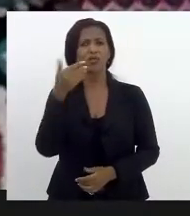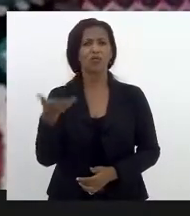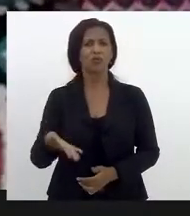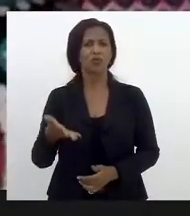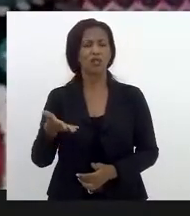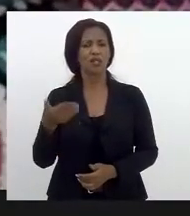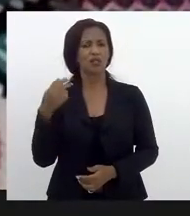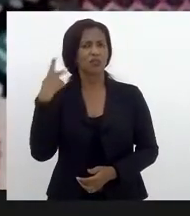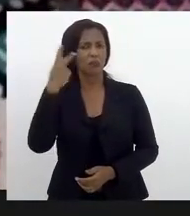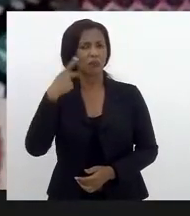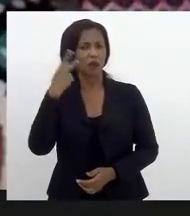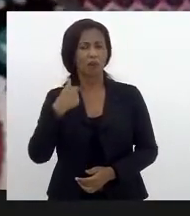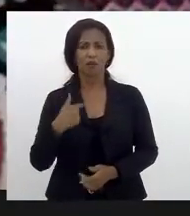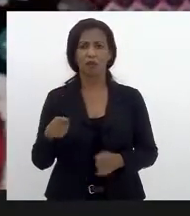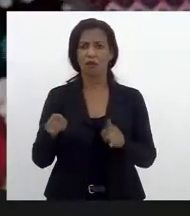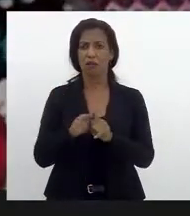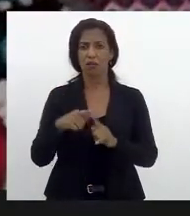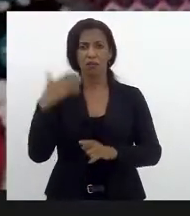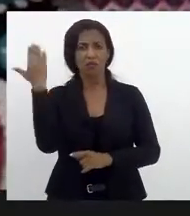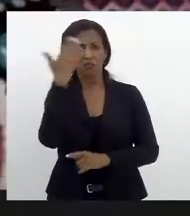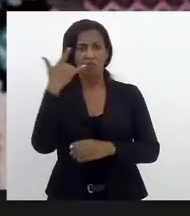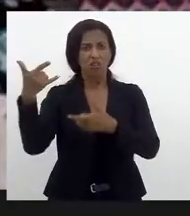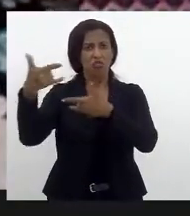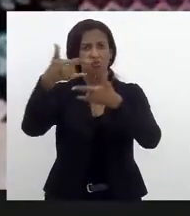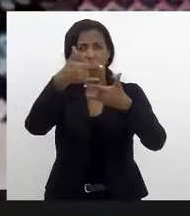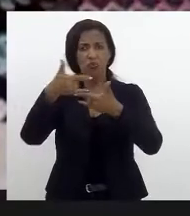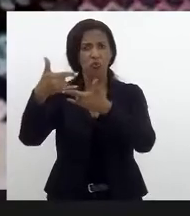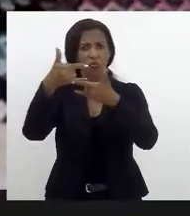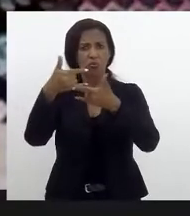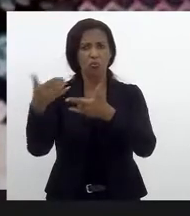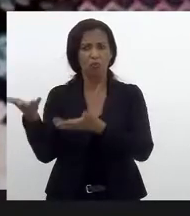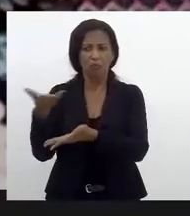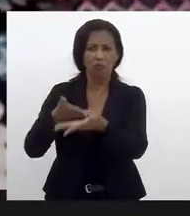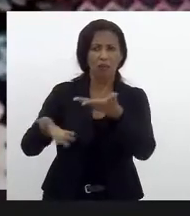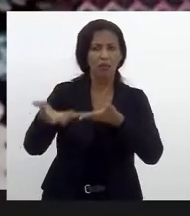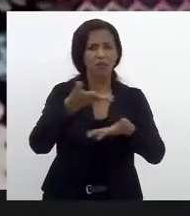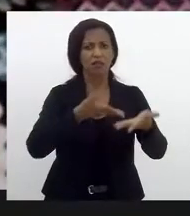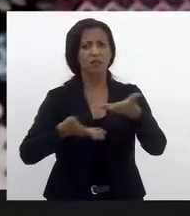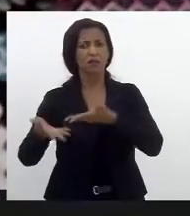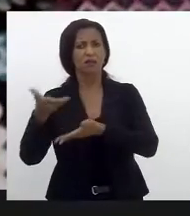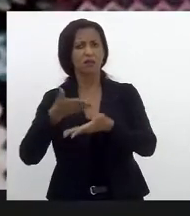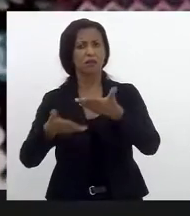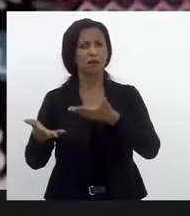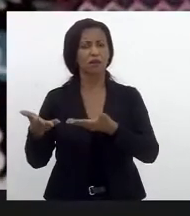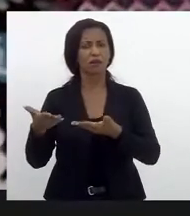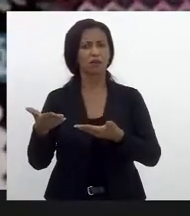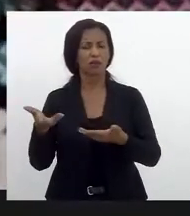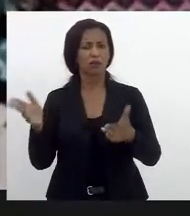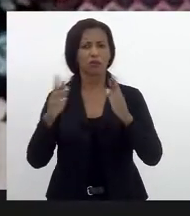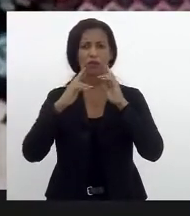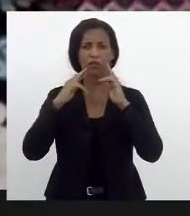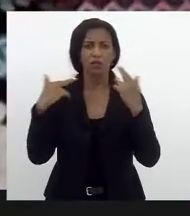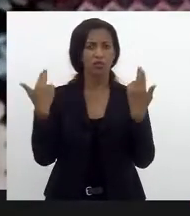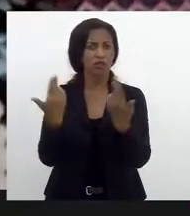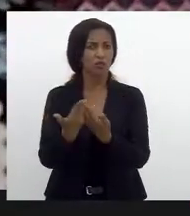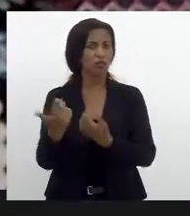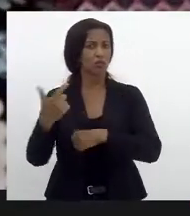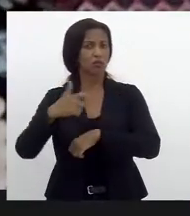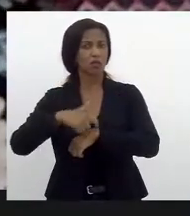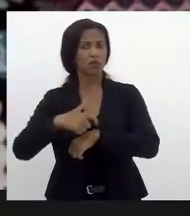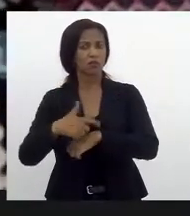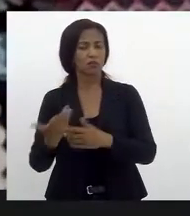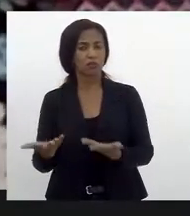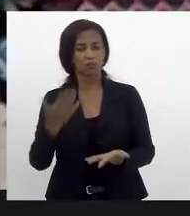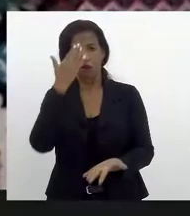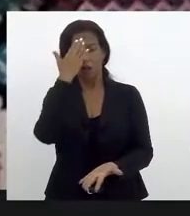e não os vejo também no Zoom, né, participando da nossa sessão neste momento,